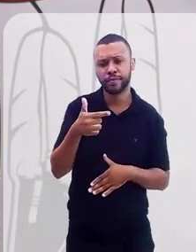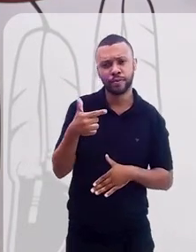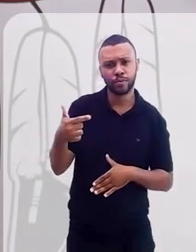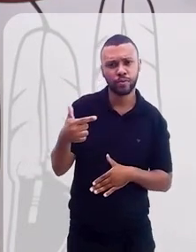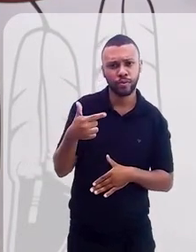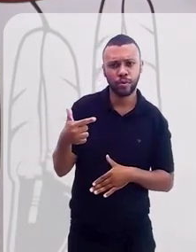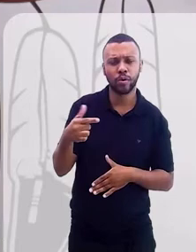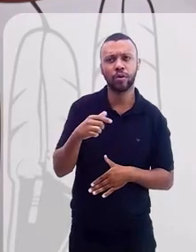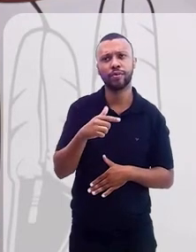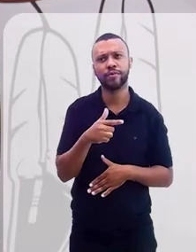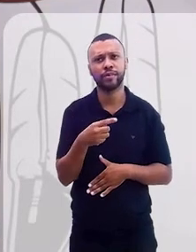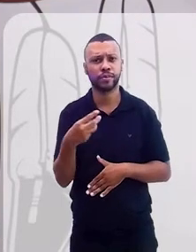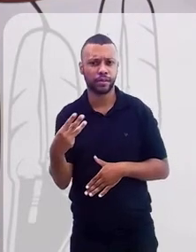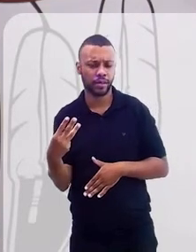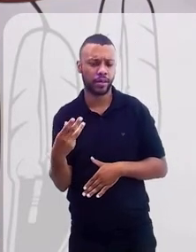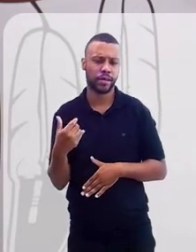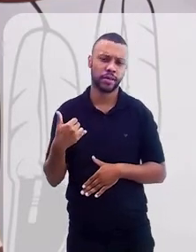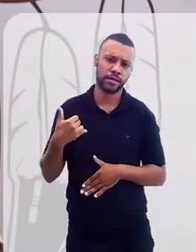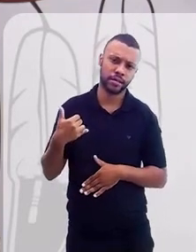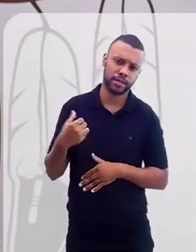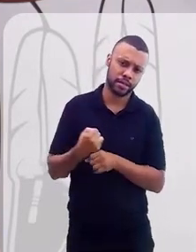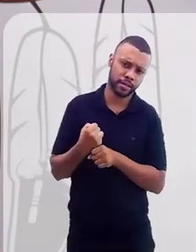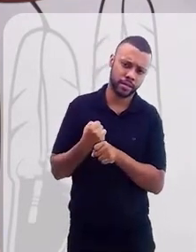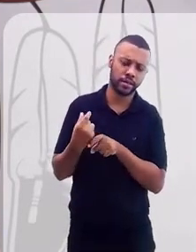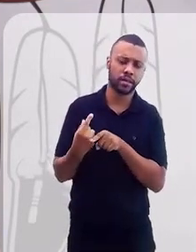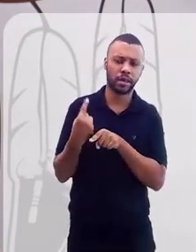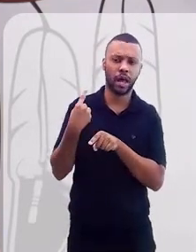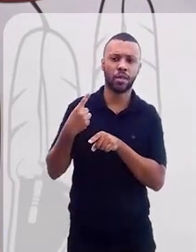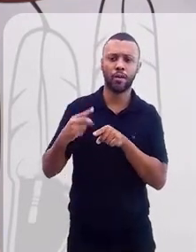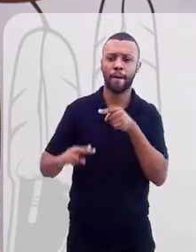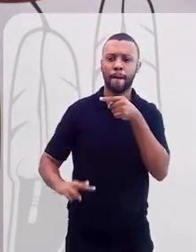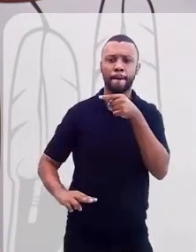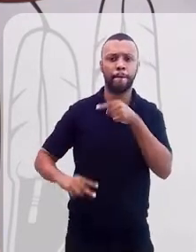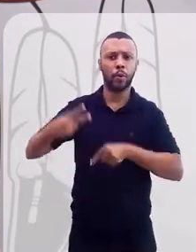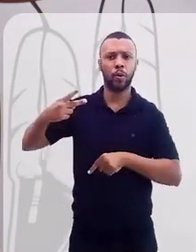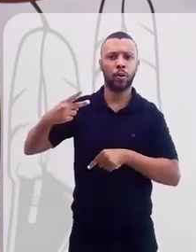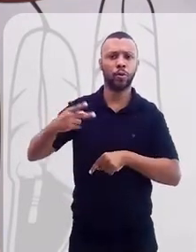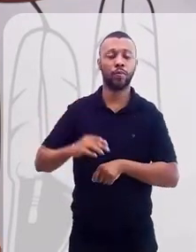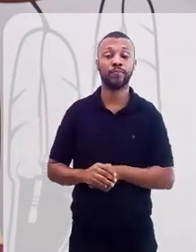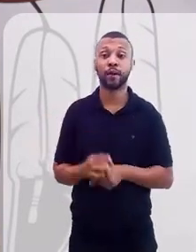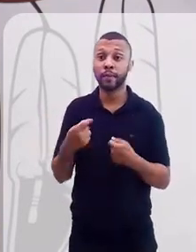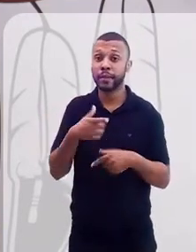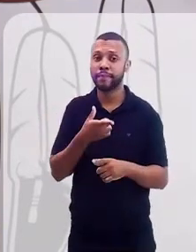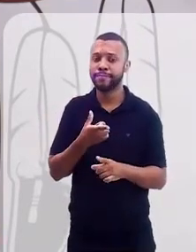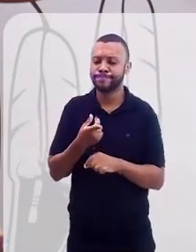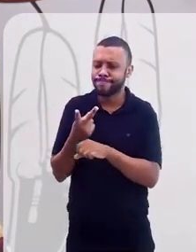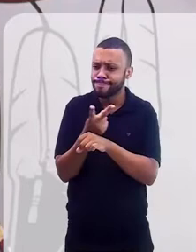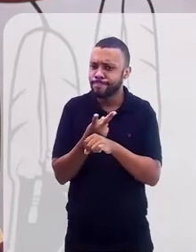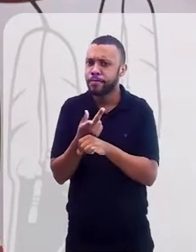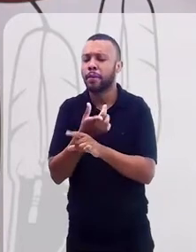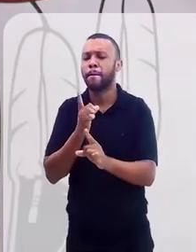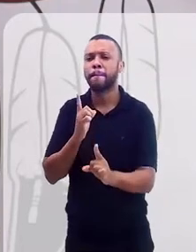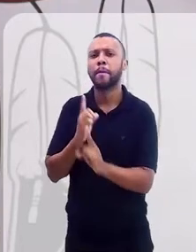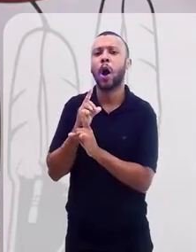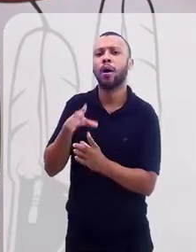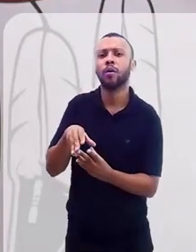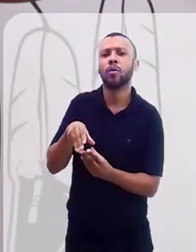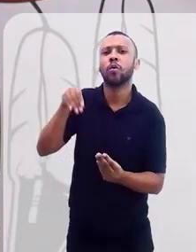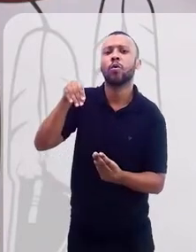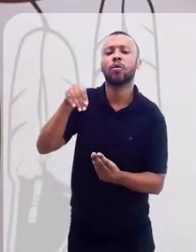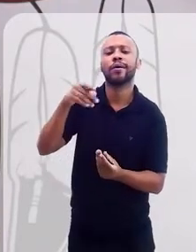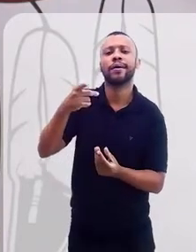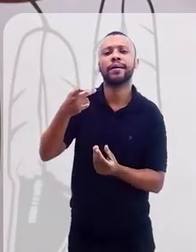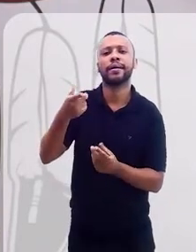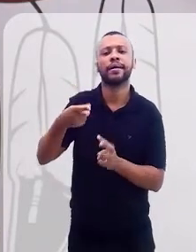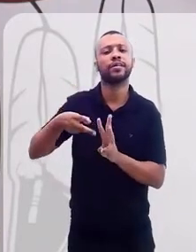por volta de 22, 23 anos, houve essa quebra que a gente chama da morte do xamã. Eu tive que procurar minha alma indígena,